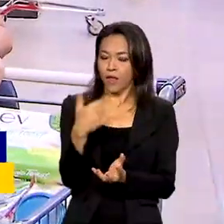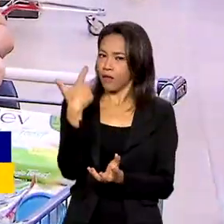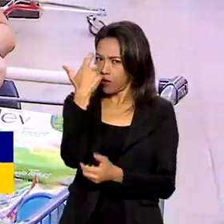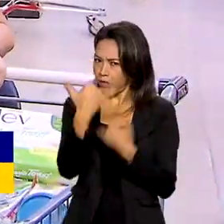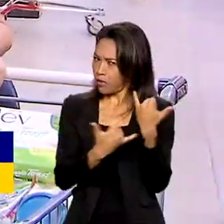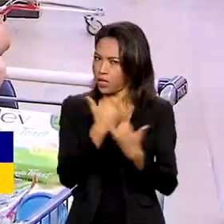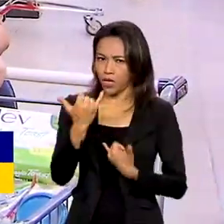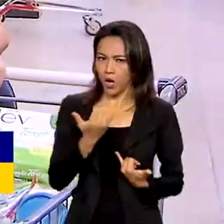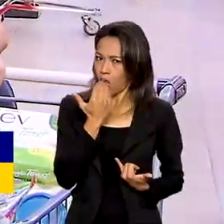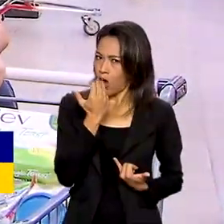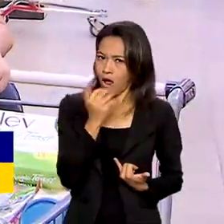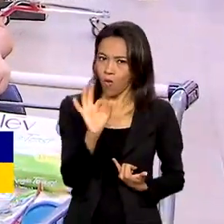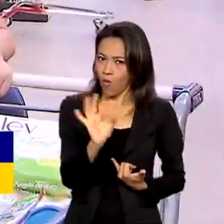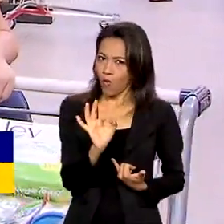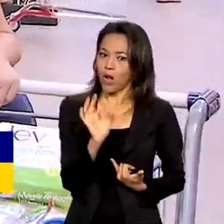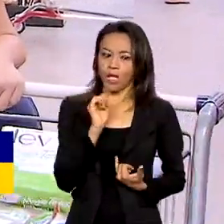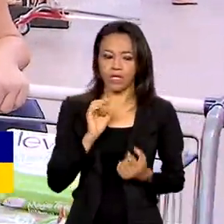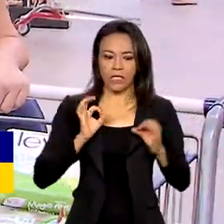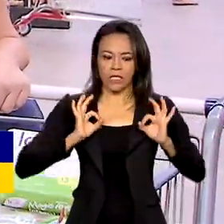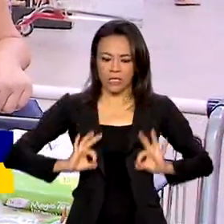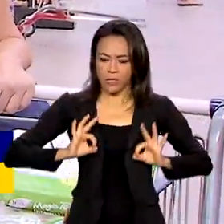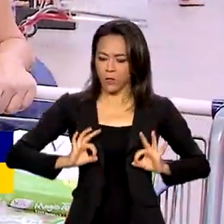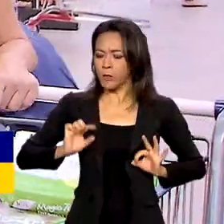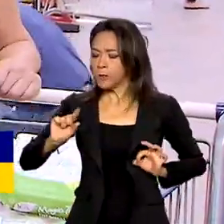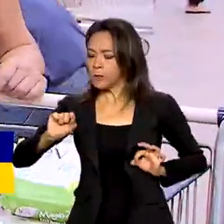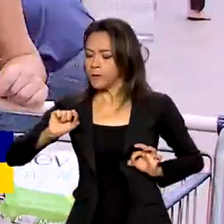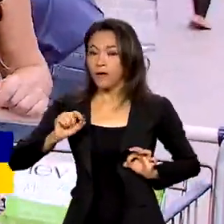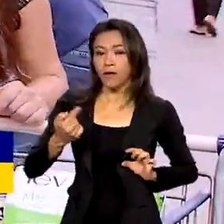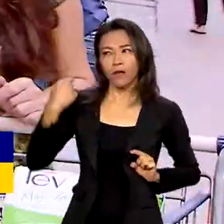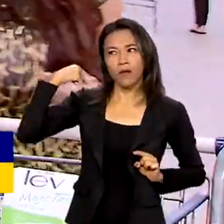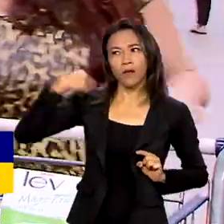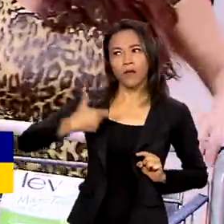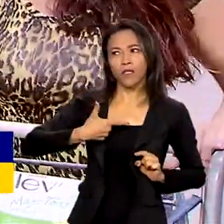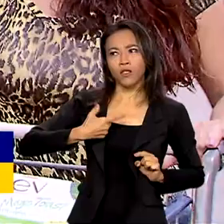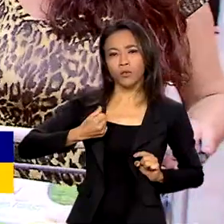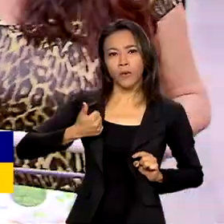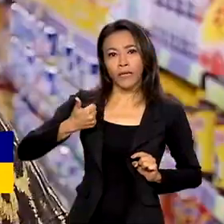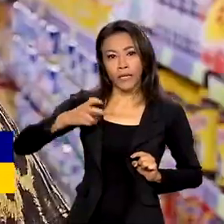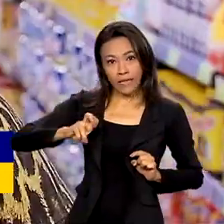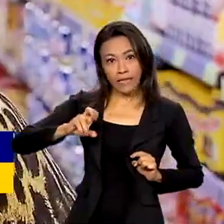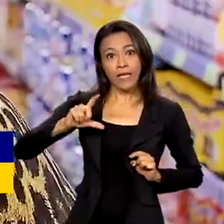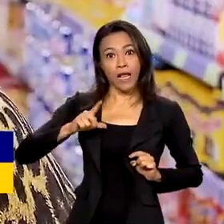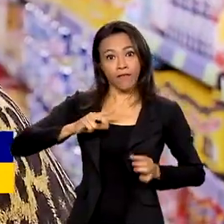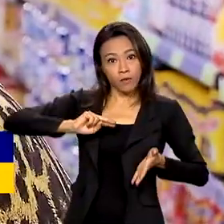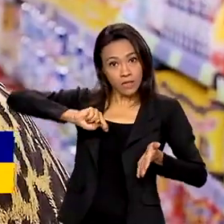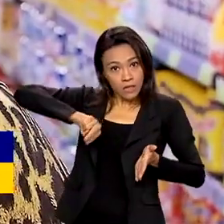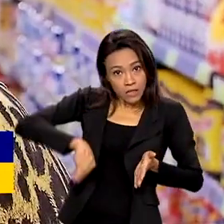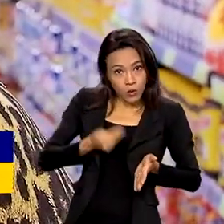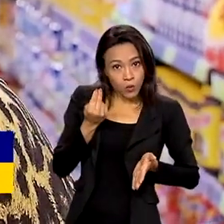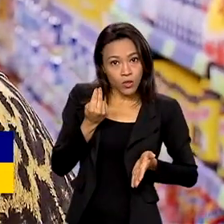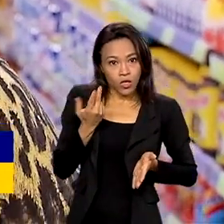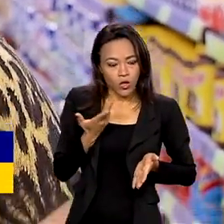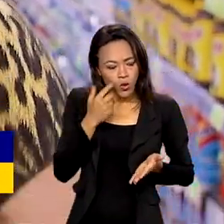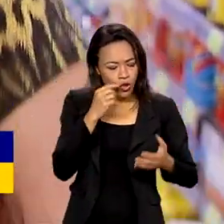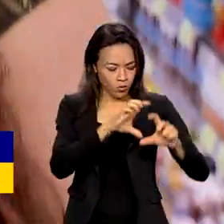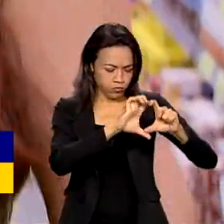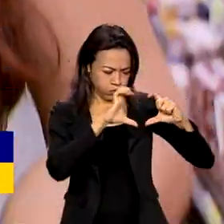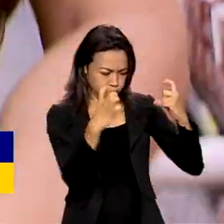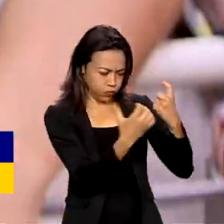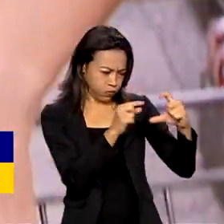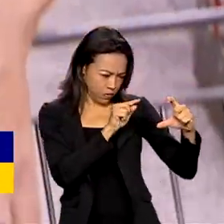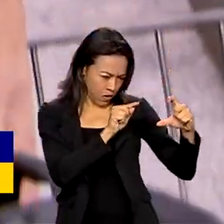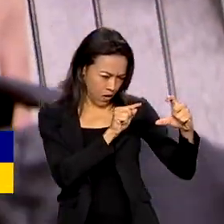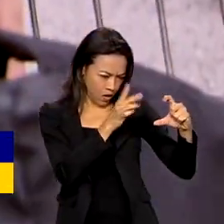alimentação. Em 2015, ela fez uma cirurgia bariátrica e hoje lê todos os rótulos para ter